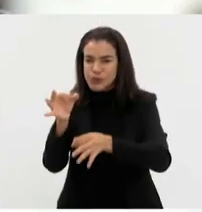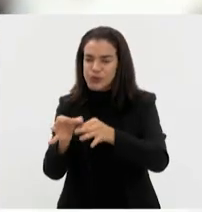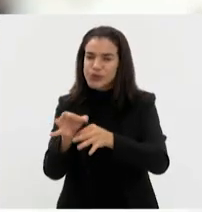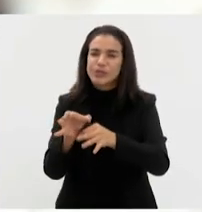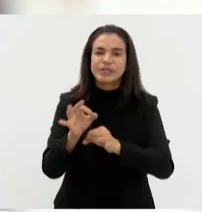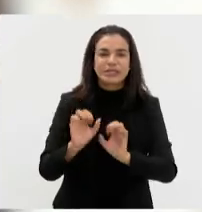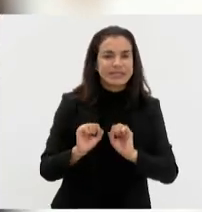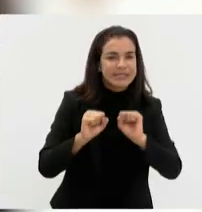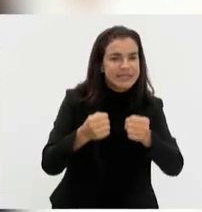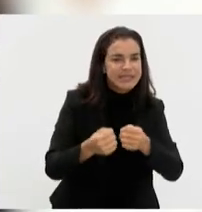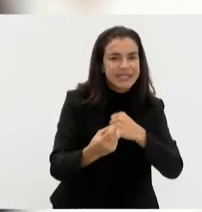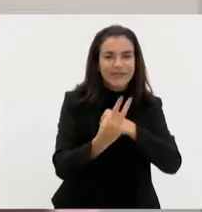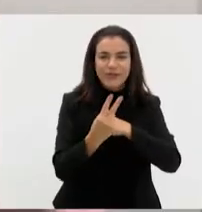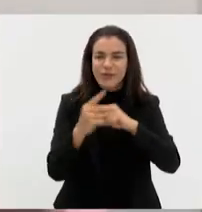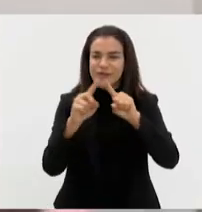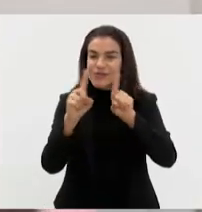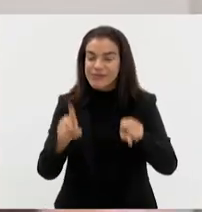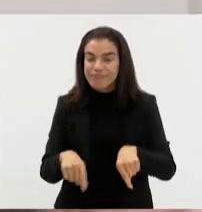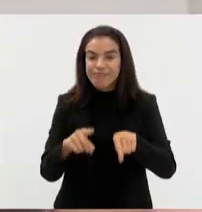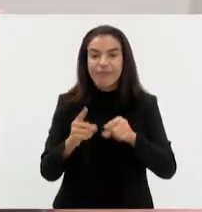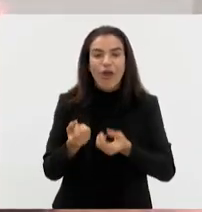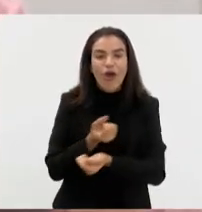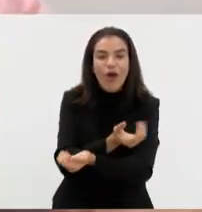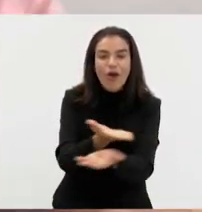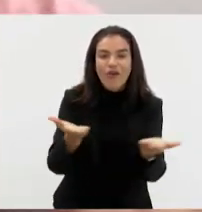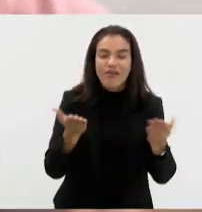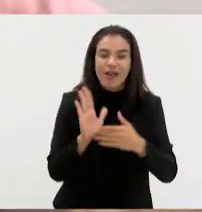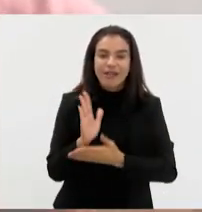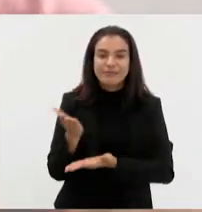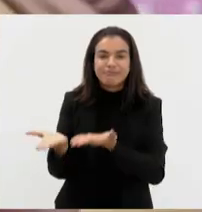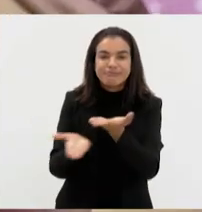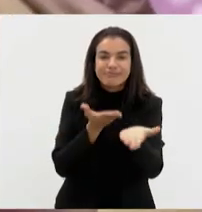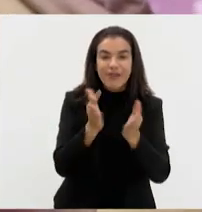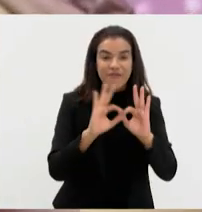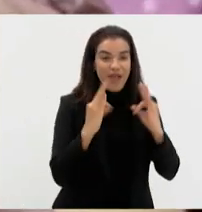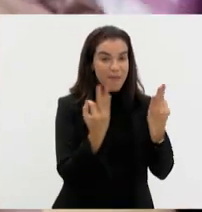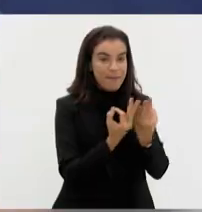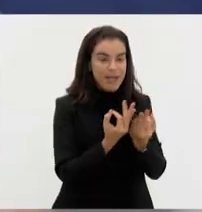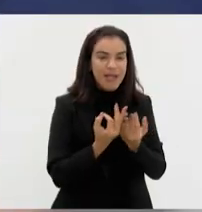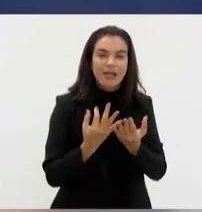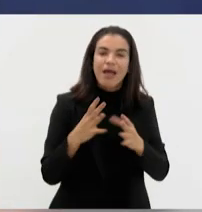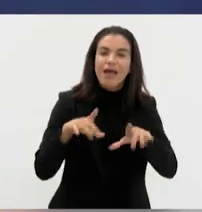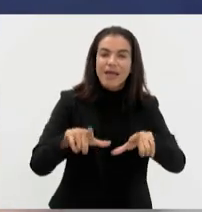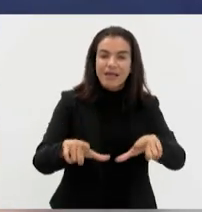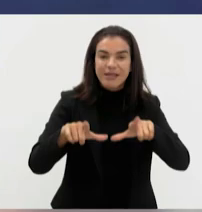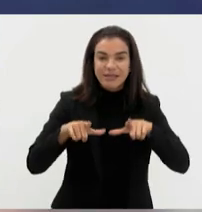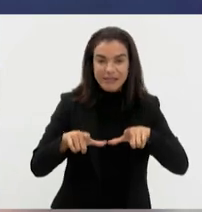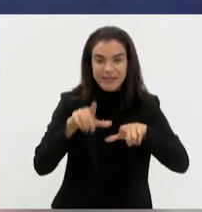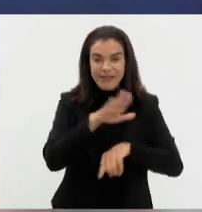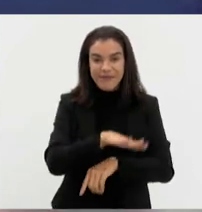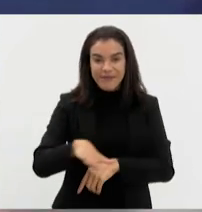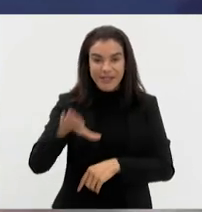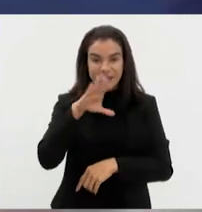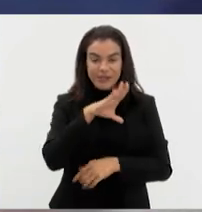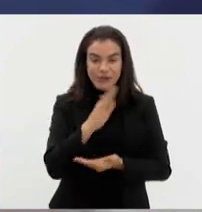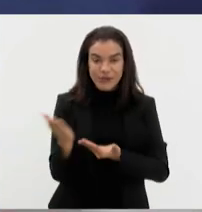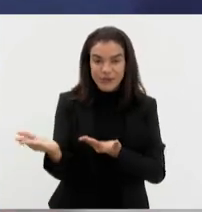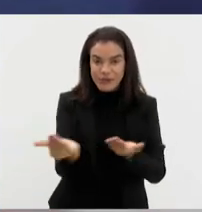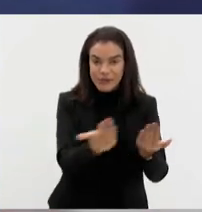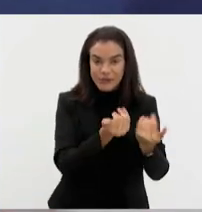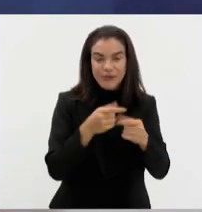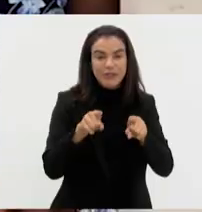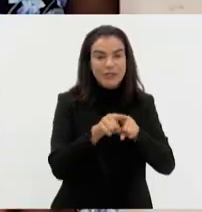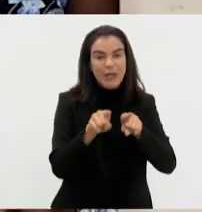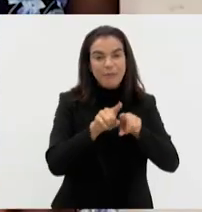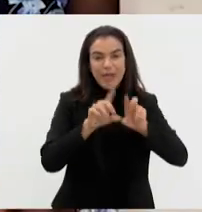defensores, promotores e servidores oferecem serviços nas áreas de família, registro civil, infância e juventude, além de